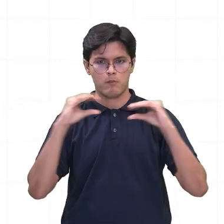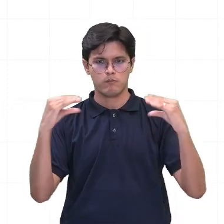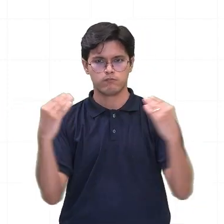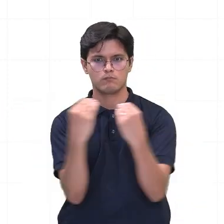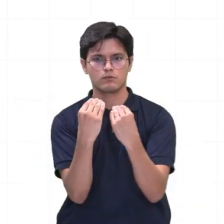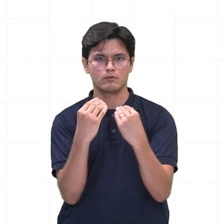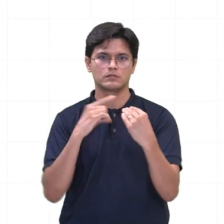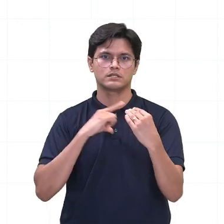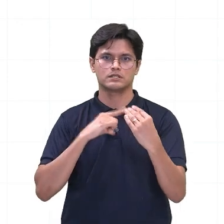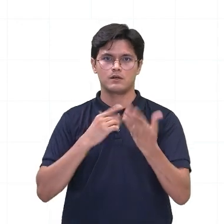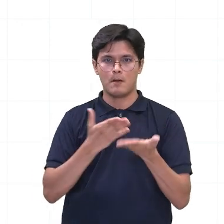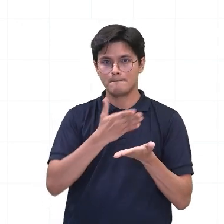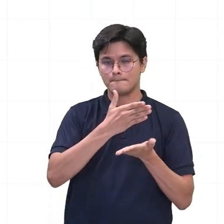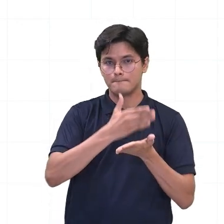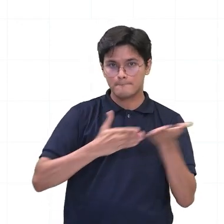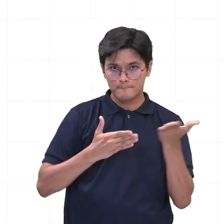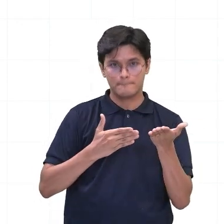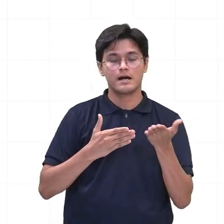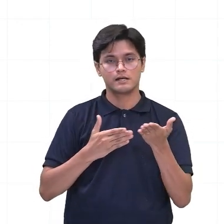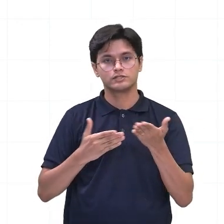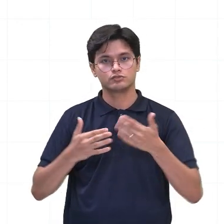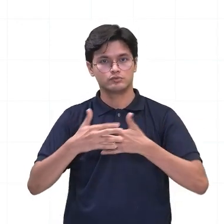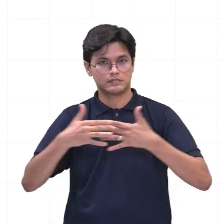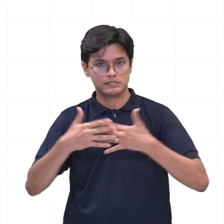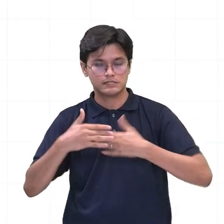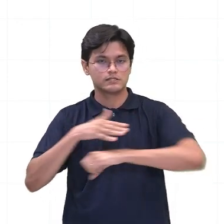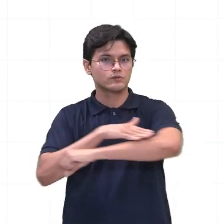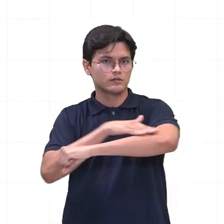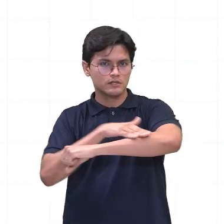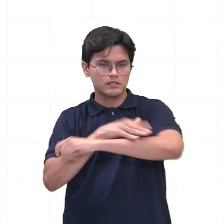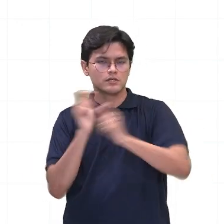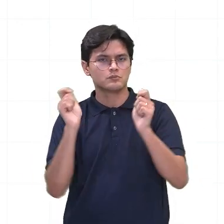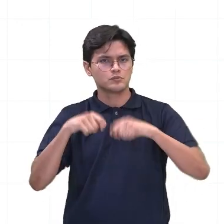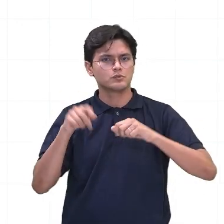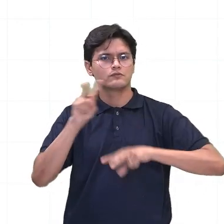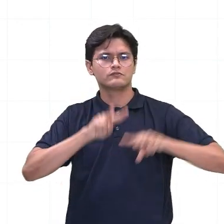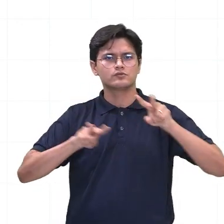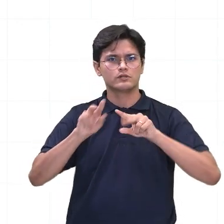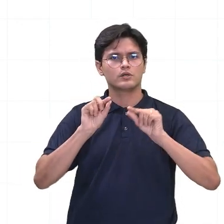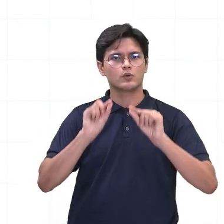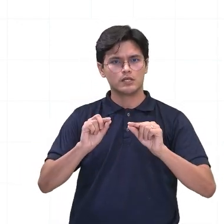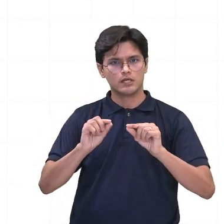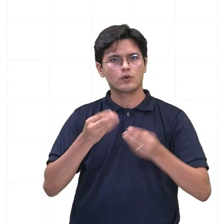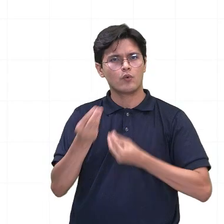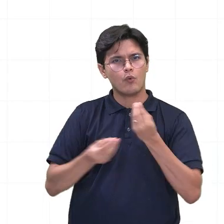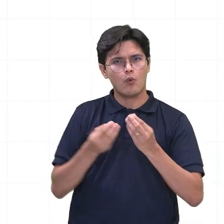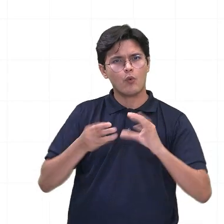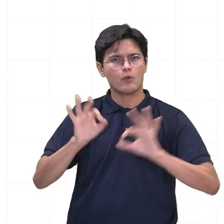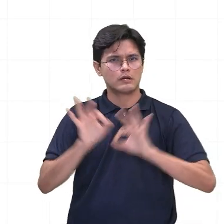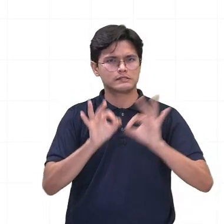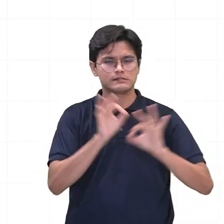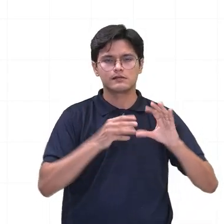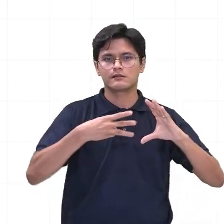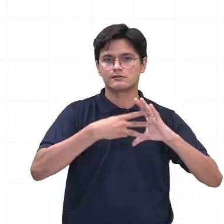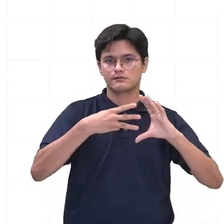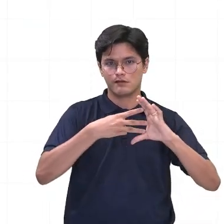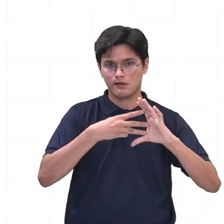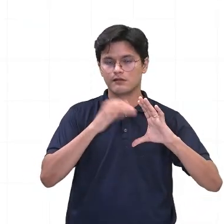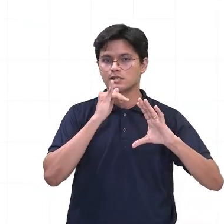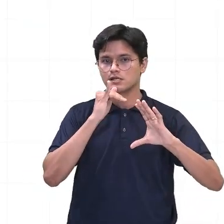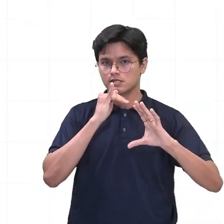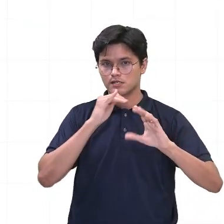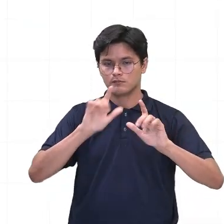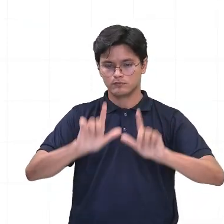tecido epitelial para a gente visualizar justamente essa posição das células. Olhando aí de cima, você visualiza